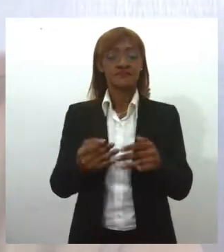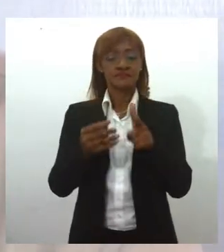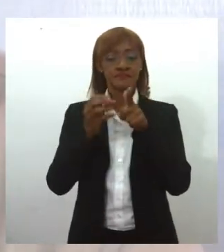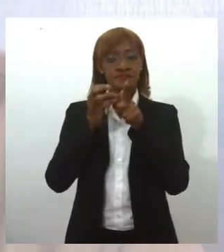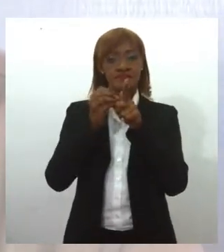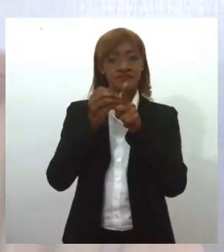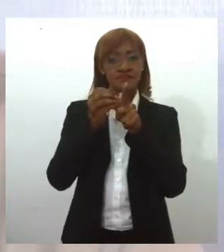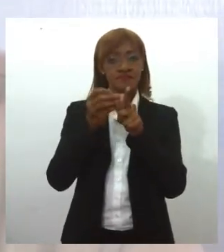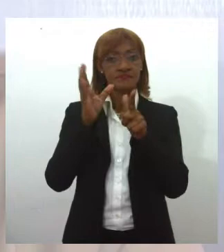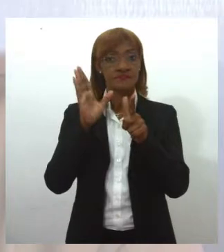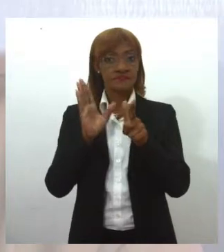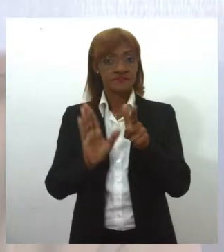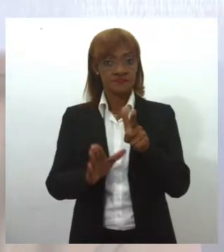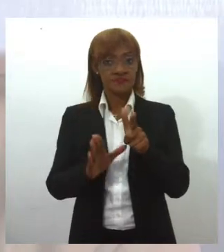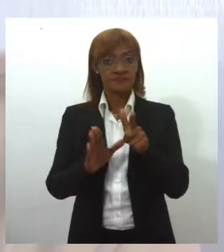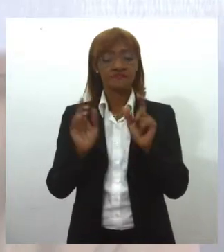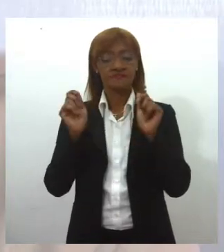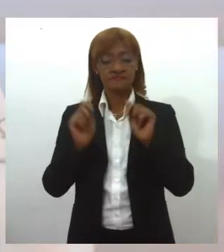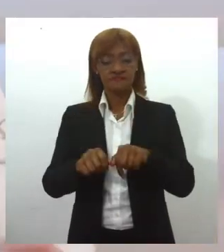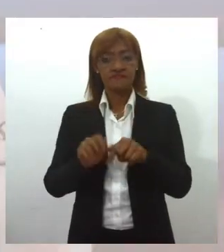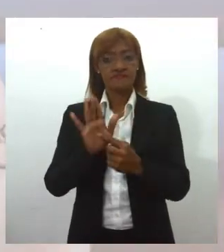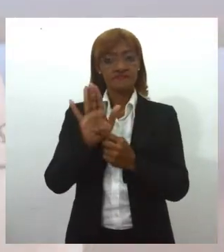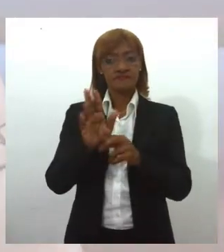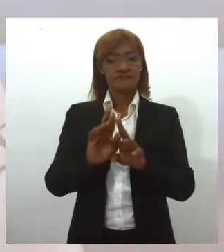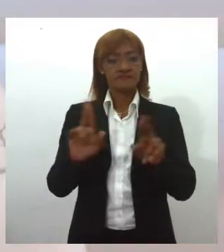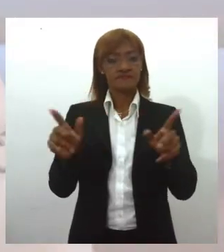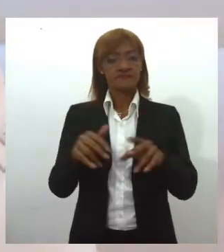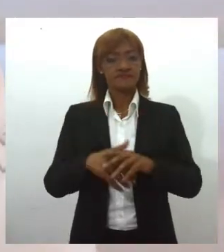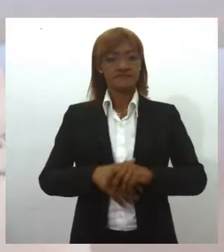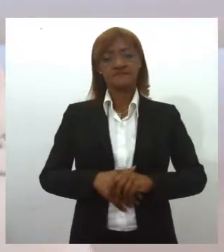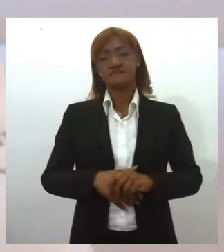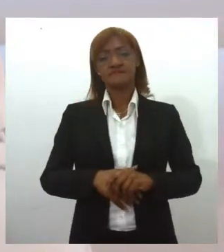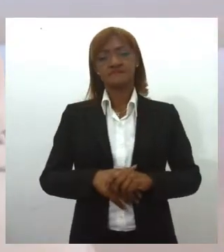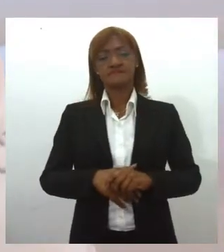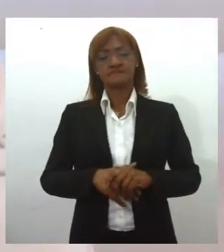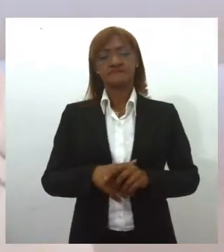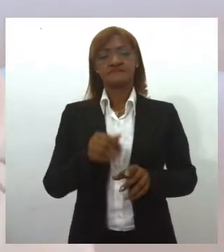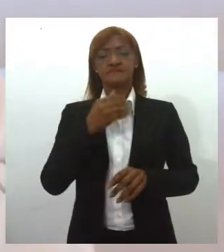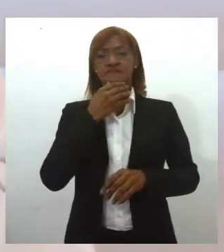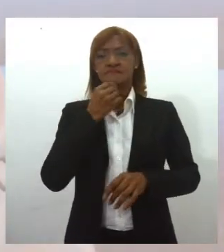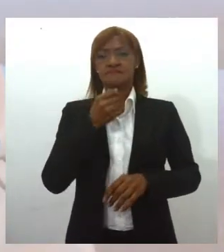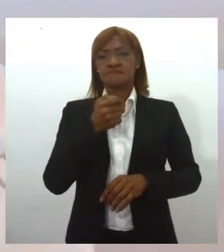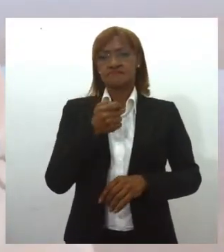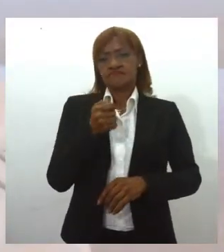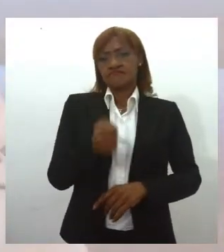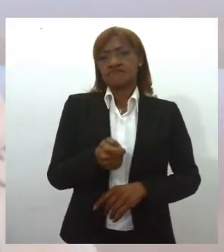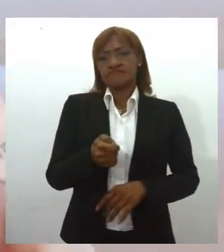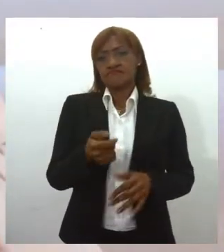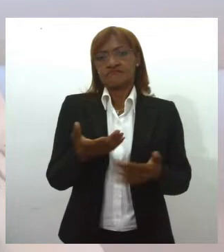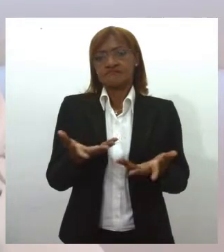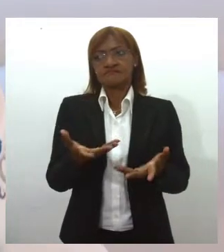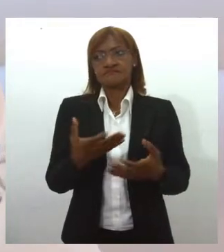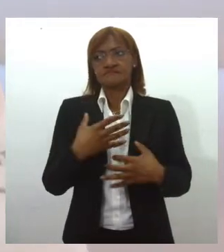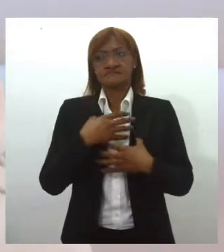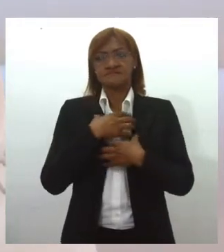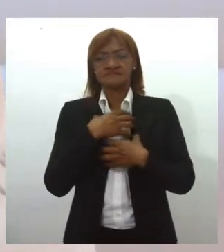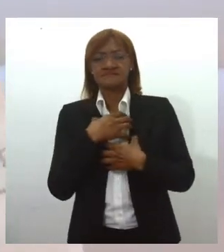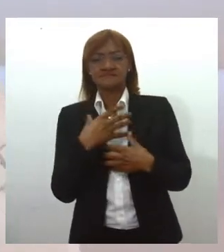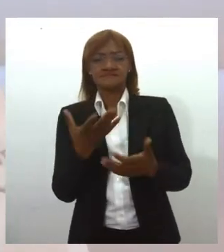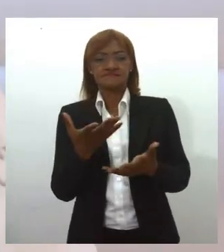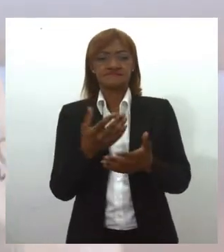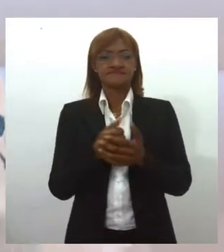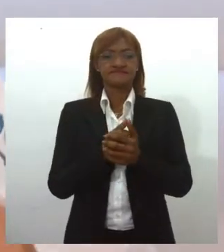exames periódicos podem fazer a diferença. O homem, pelo machismo, pela uma sensação de que não vai ser acometido